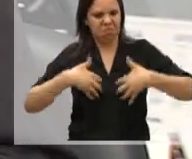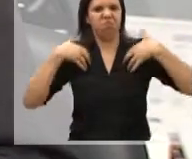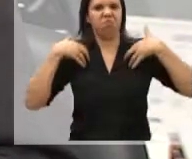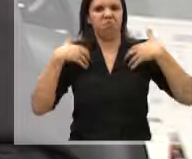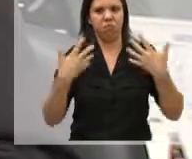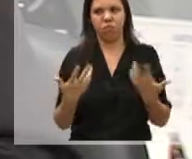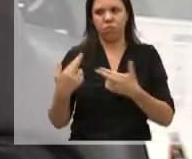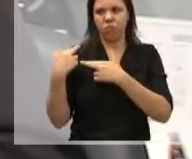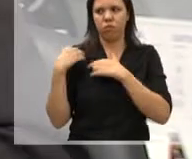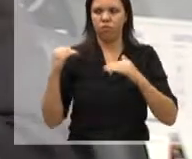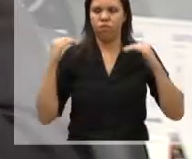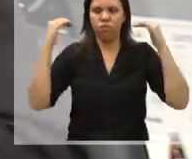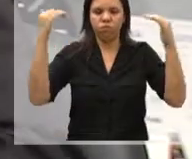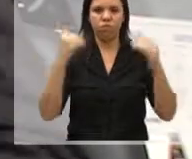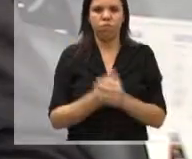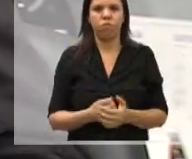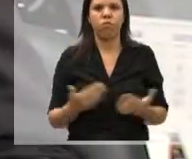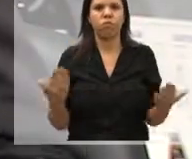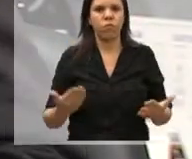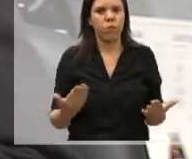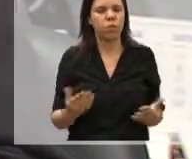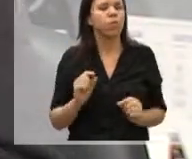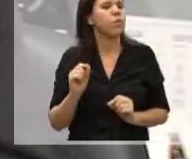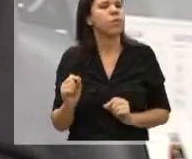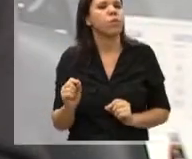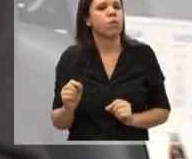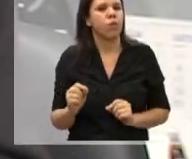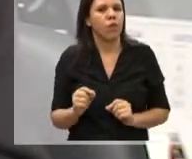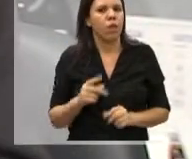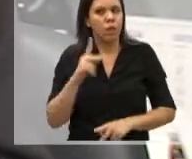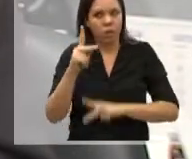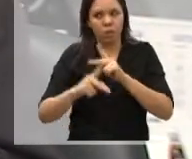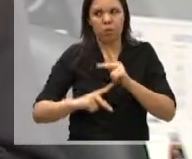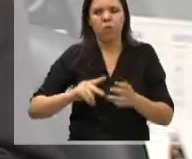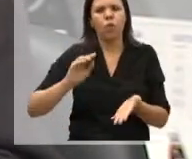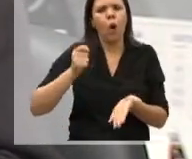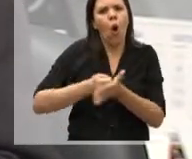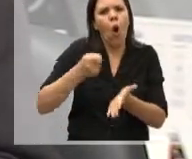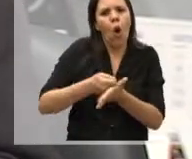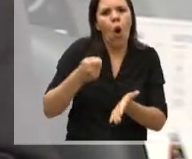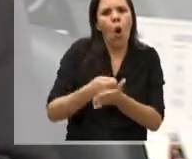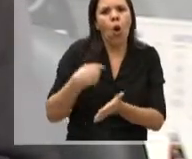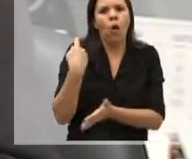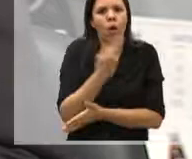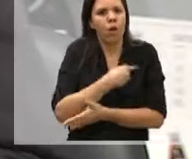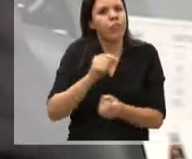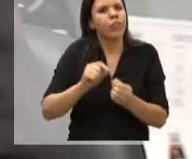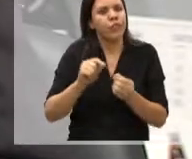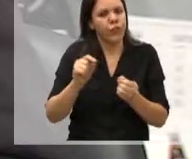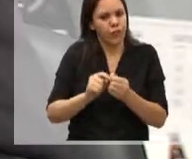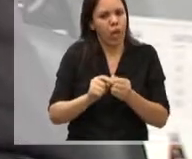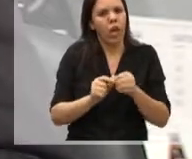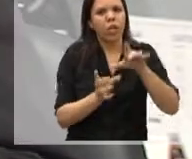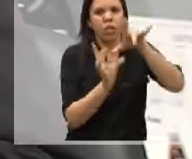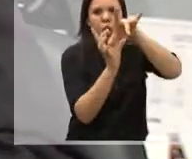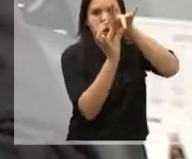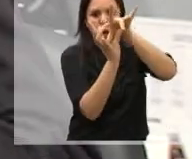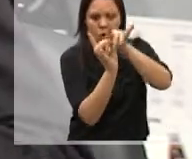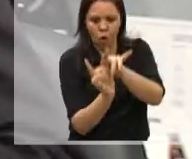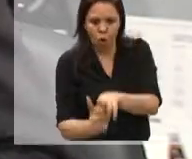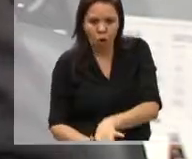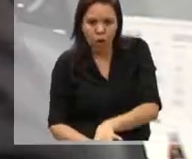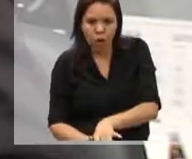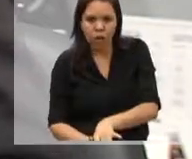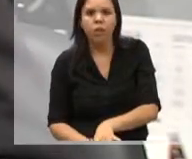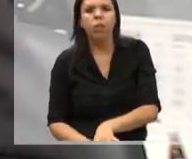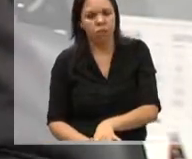Que hoje, mais que nunca, as pessoas cobram muito o que a gente chama de coerência. Ou seja, aquilo